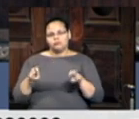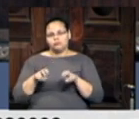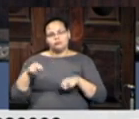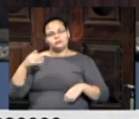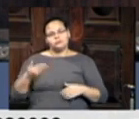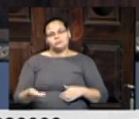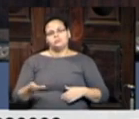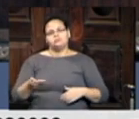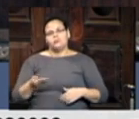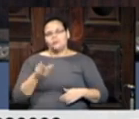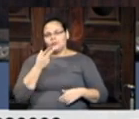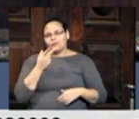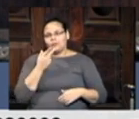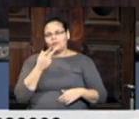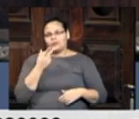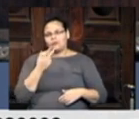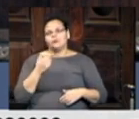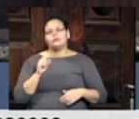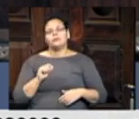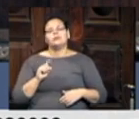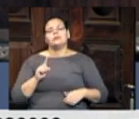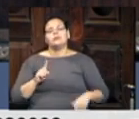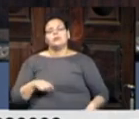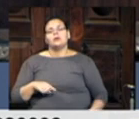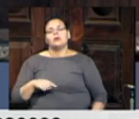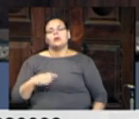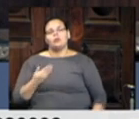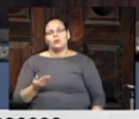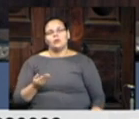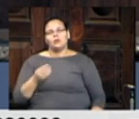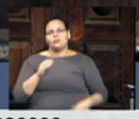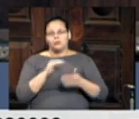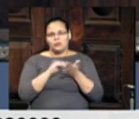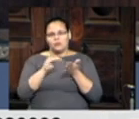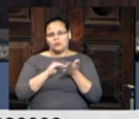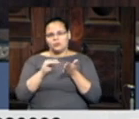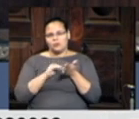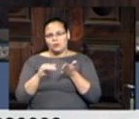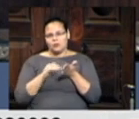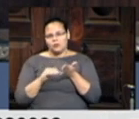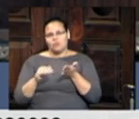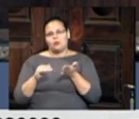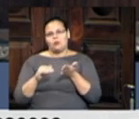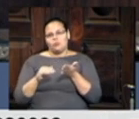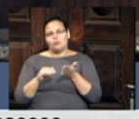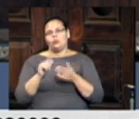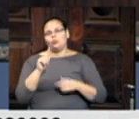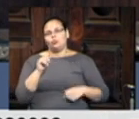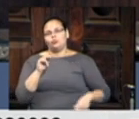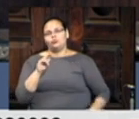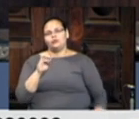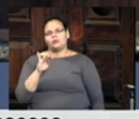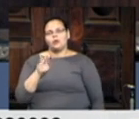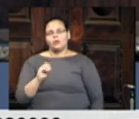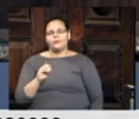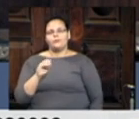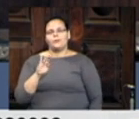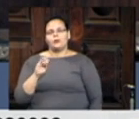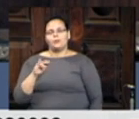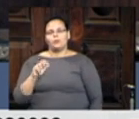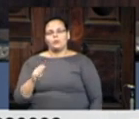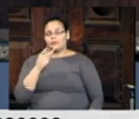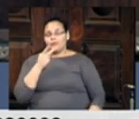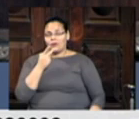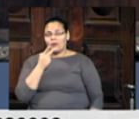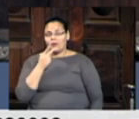plenário. Falava lá o nosso secretário, Gustavo Barbosa, falava ele,